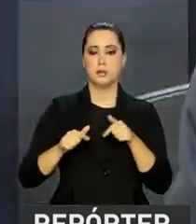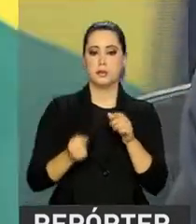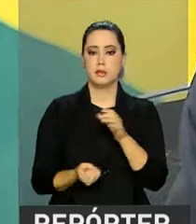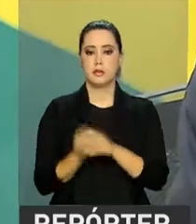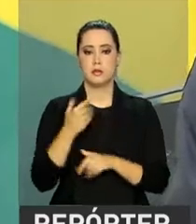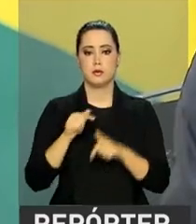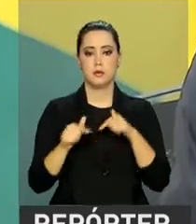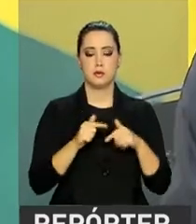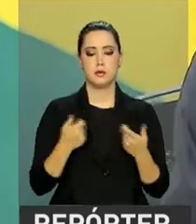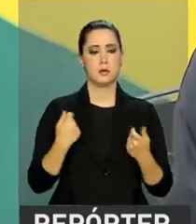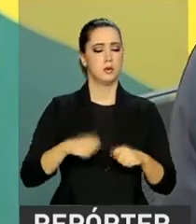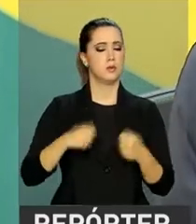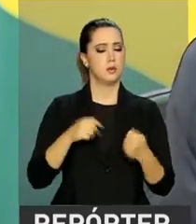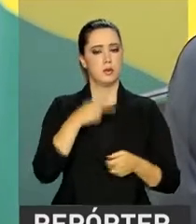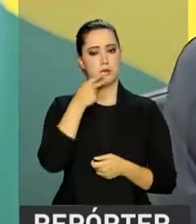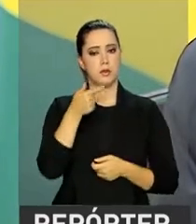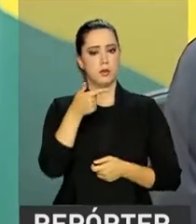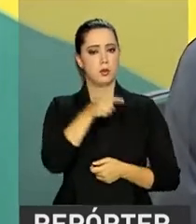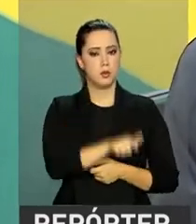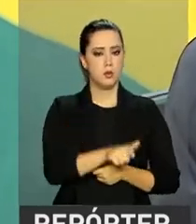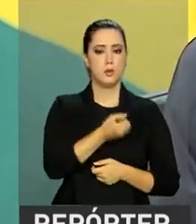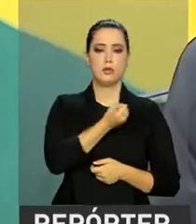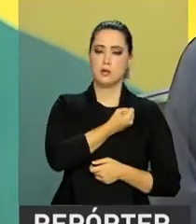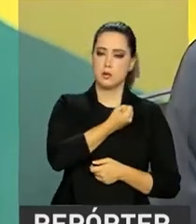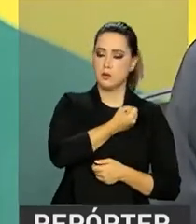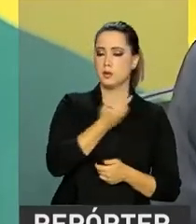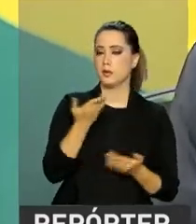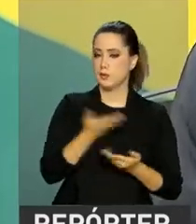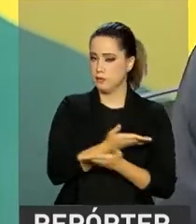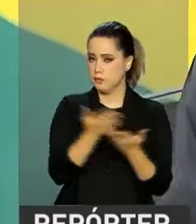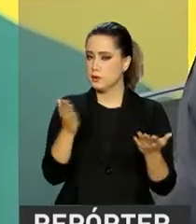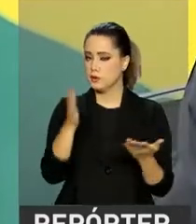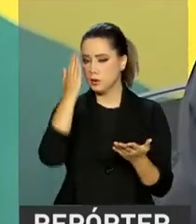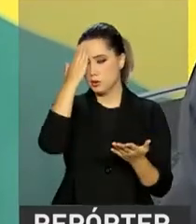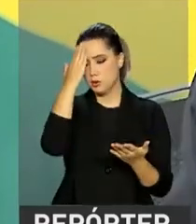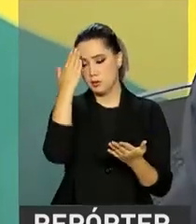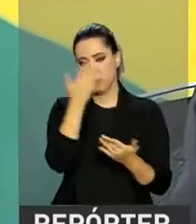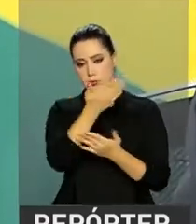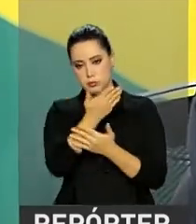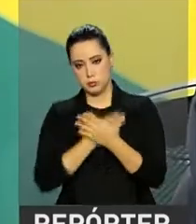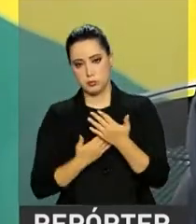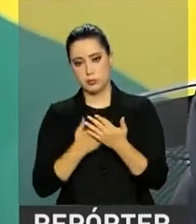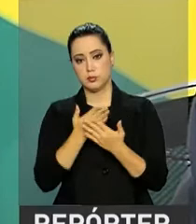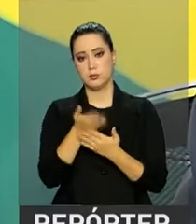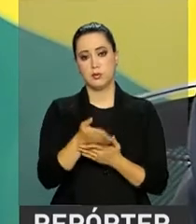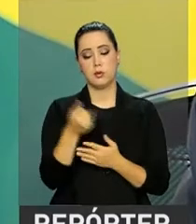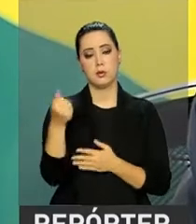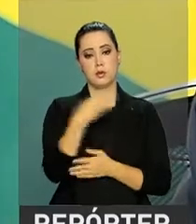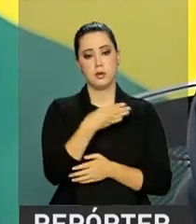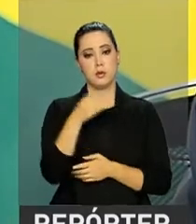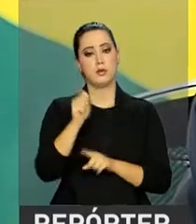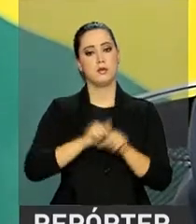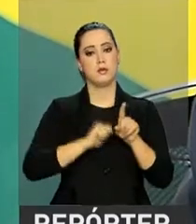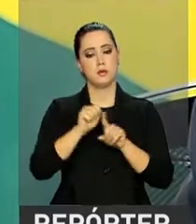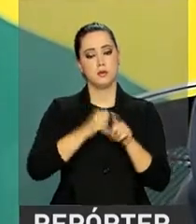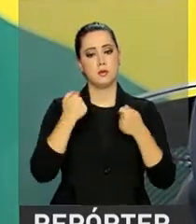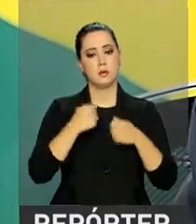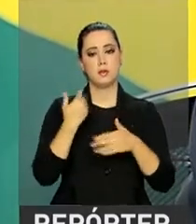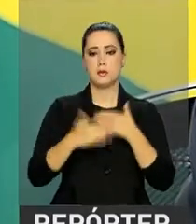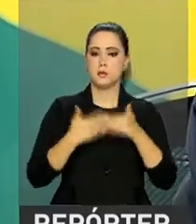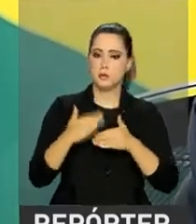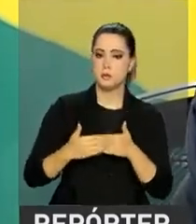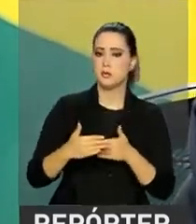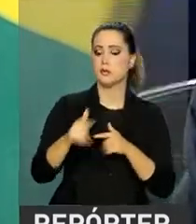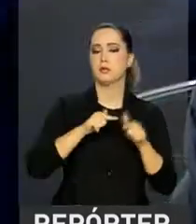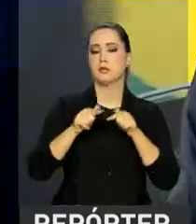mas não preciso reproduzir aqui os dados que vocês têm todos eles né mas então nestes 14 meses nos introduzir muito especialmente